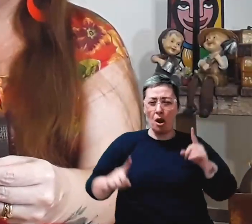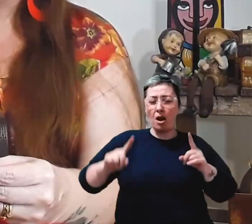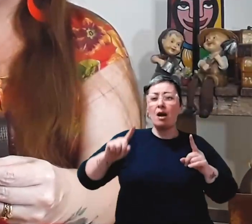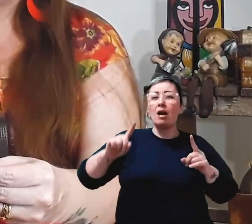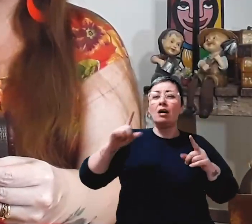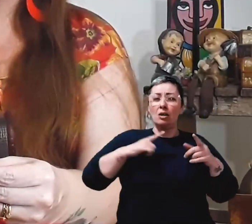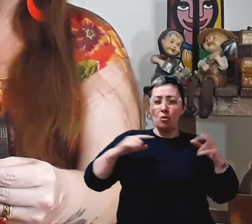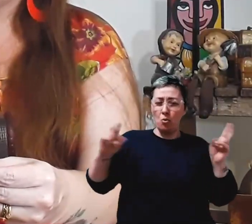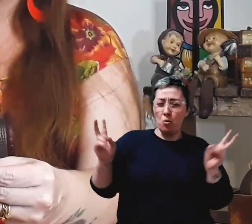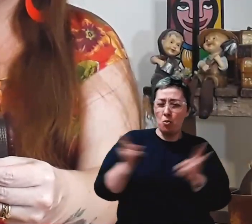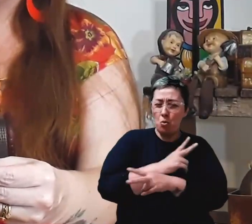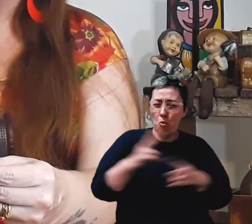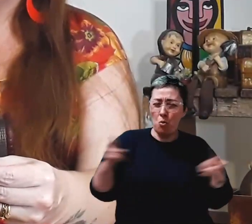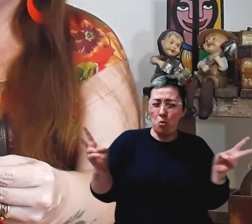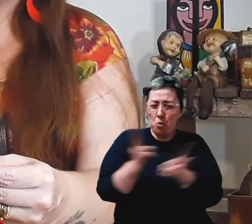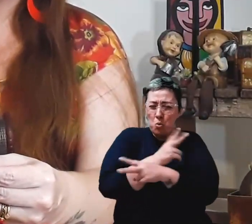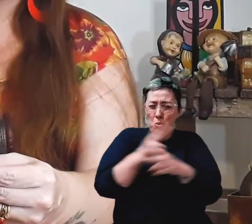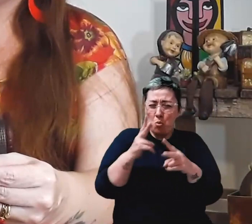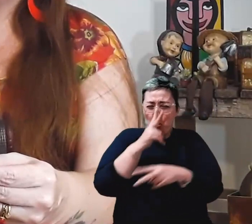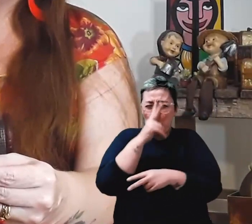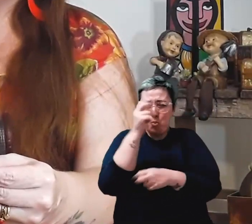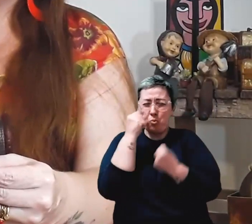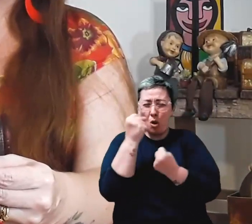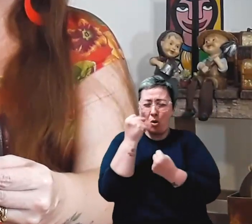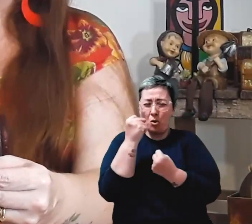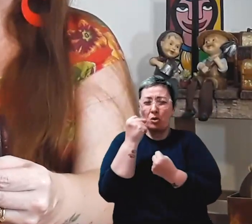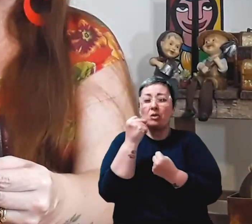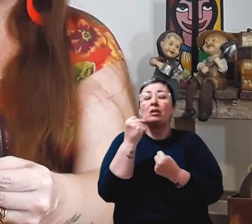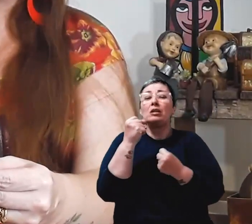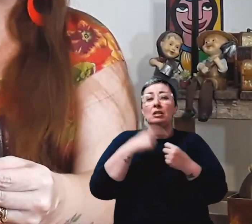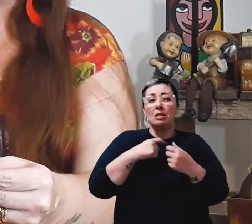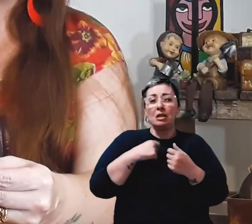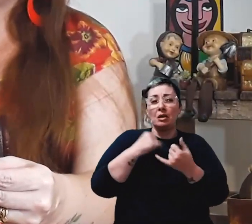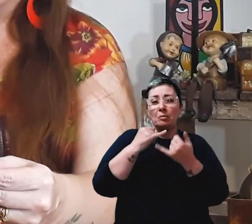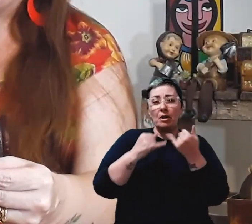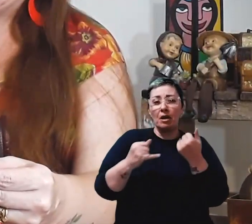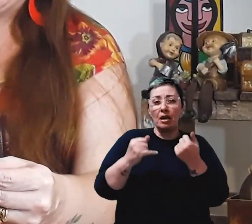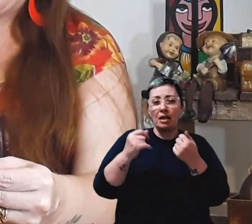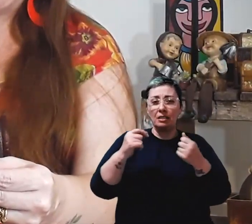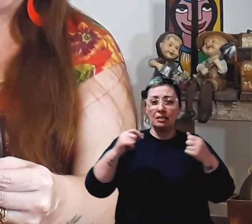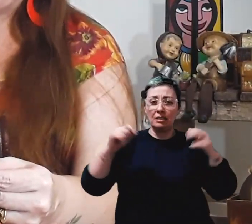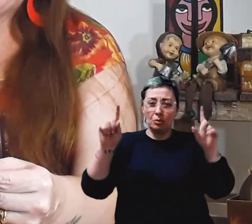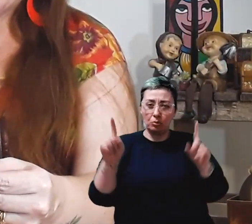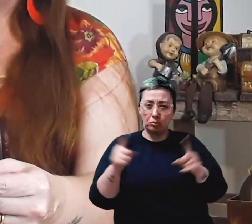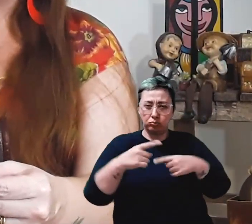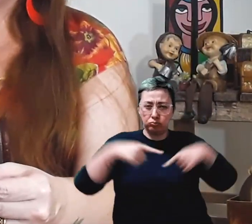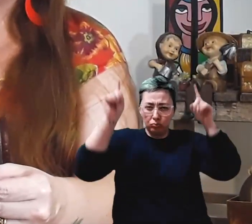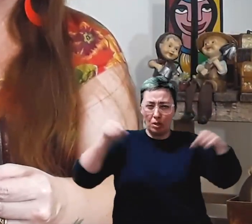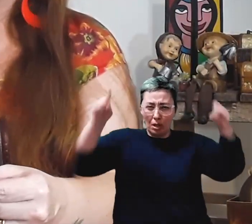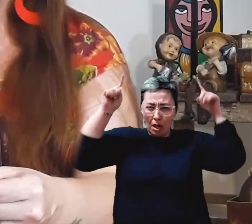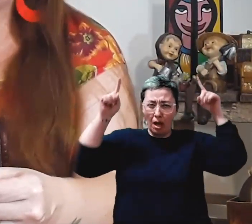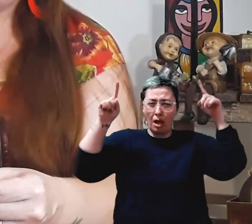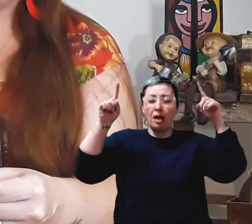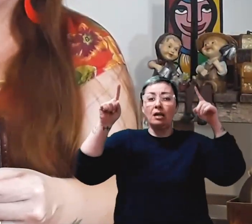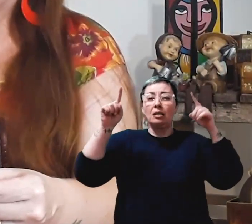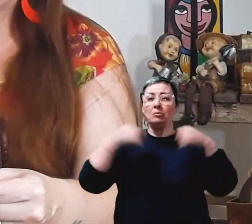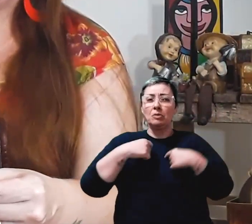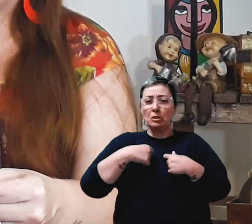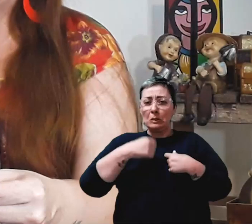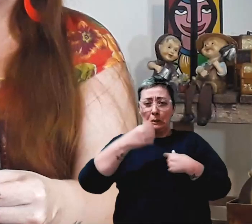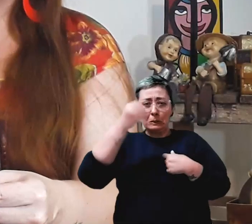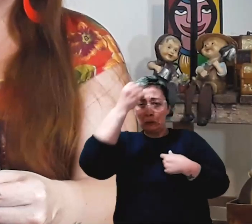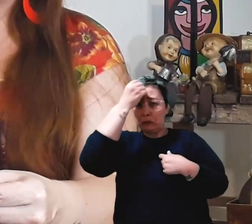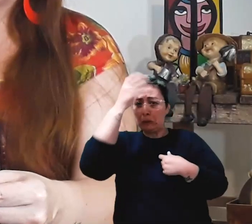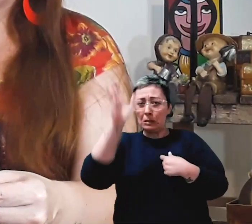da ventania assoviavam com violência uma suave sinfonia. Por isso não me lembro de